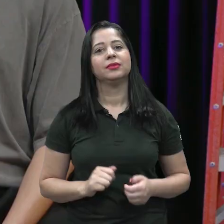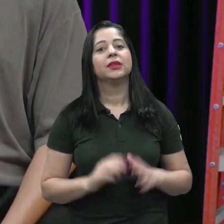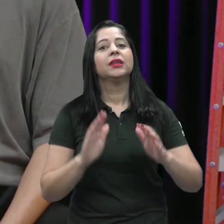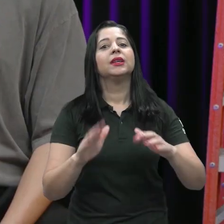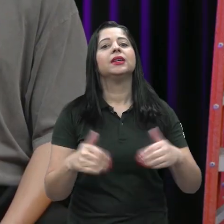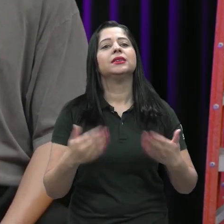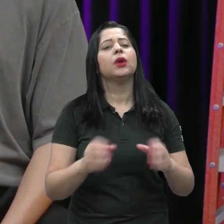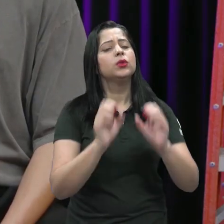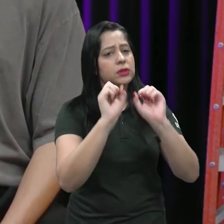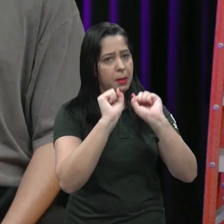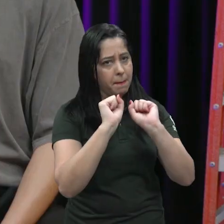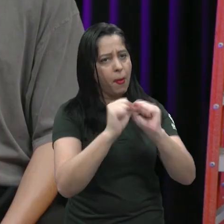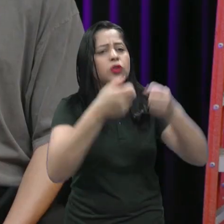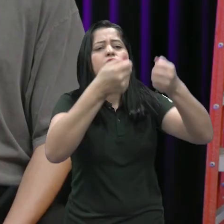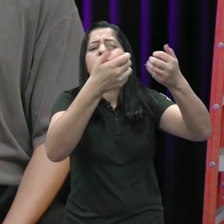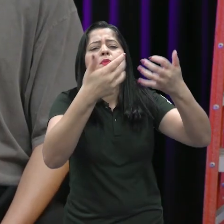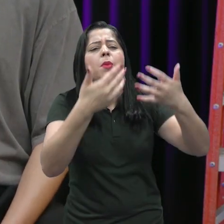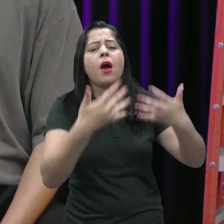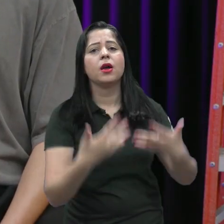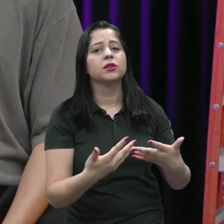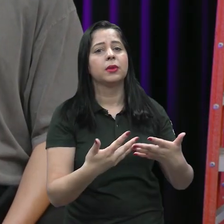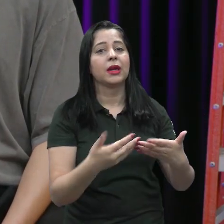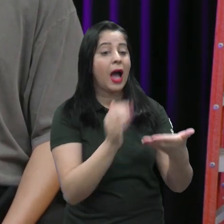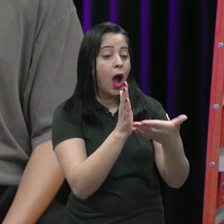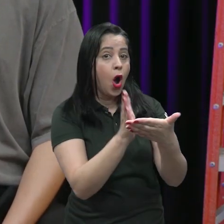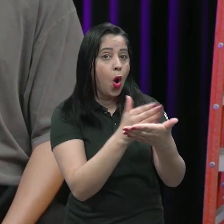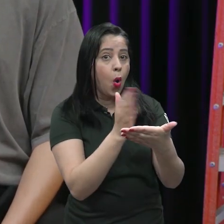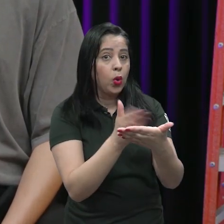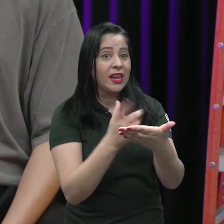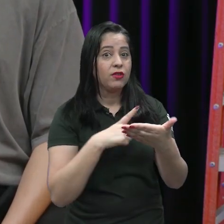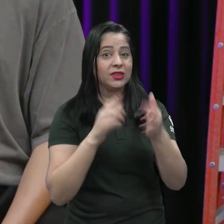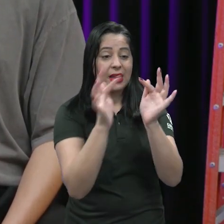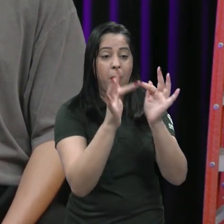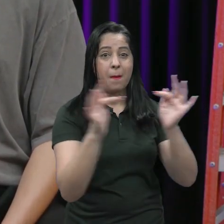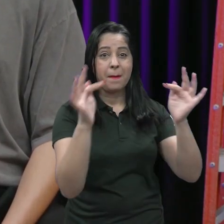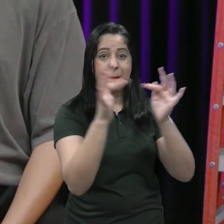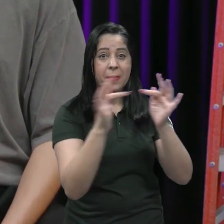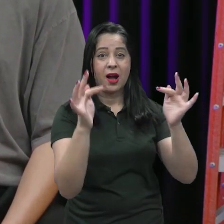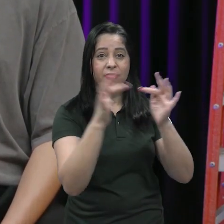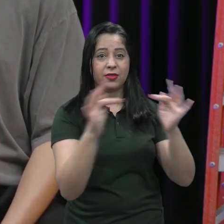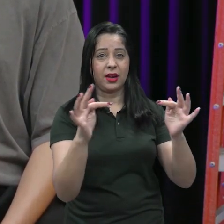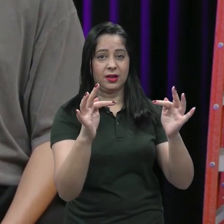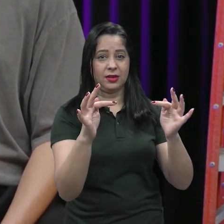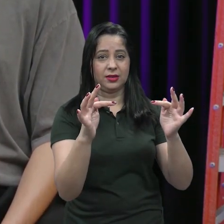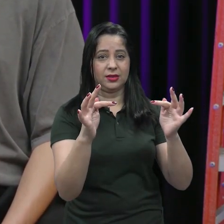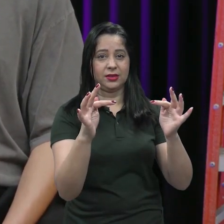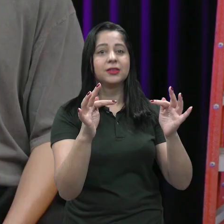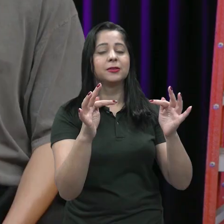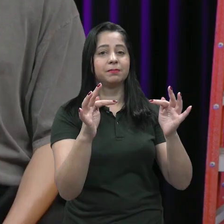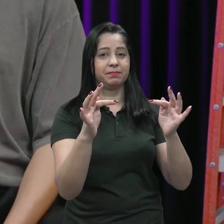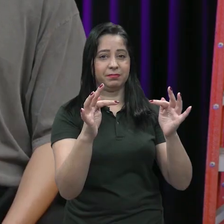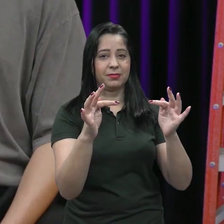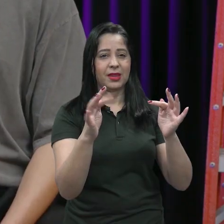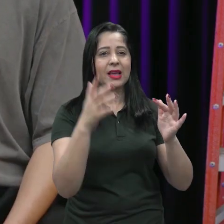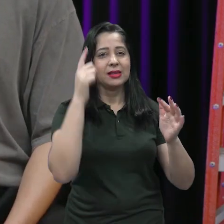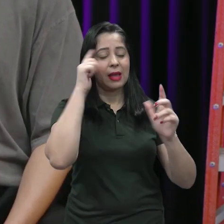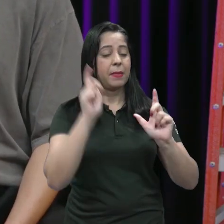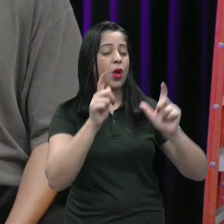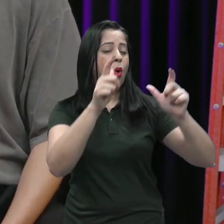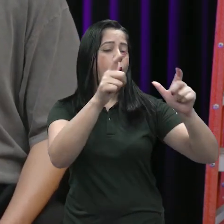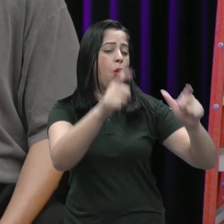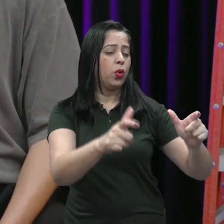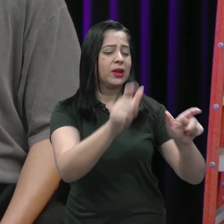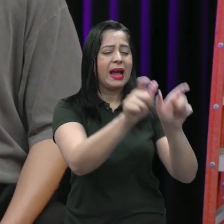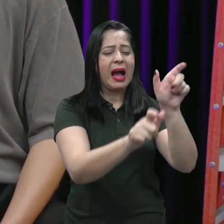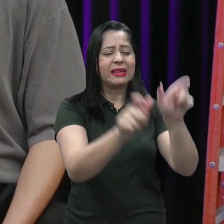Lidiane, eu queria que você comentasse um pouquinho, né, que o livro já começa com uma frase, que eu vou até ler aqui: lugar hostil para corpos racializados. O